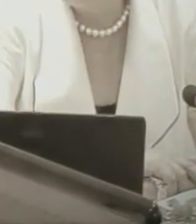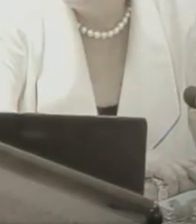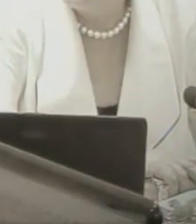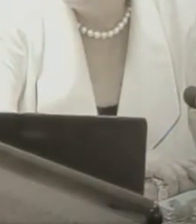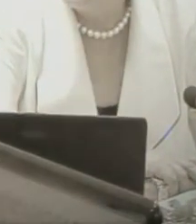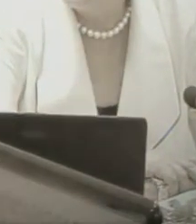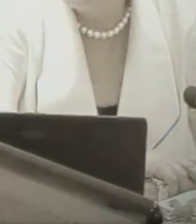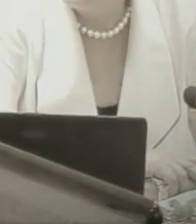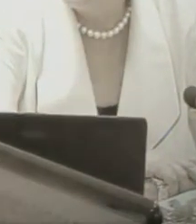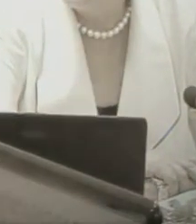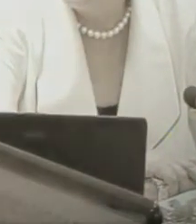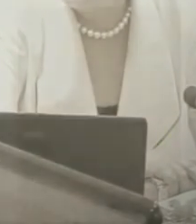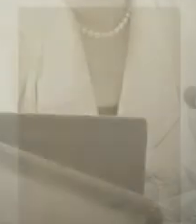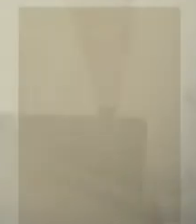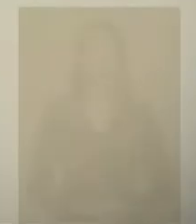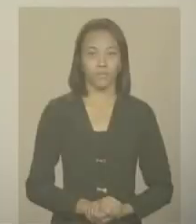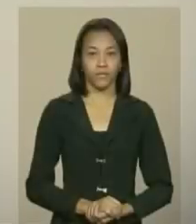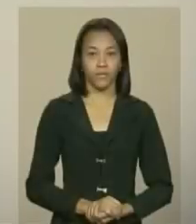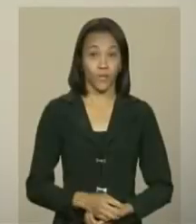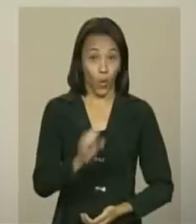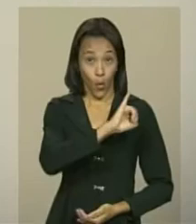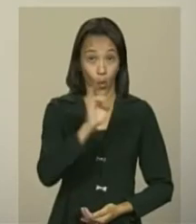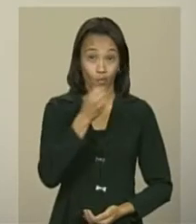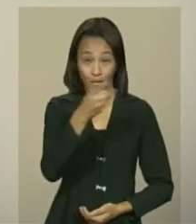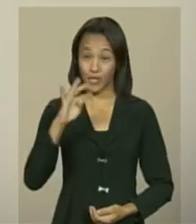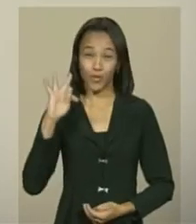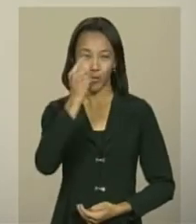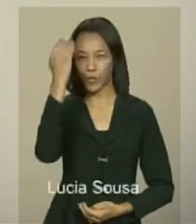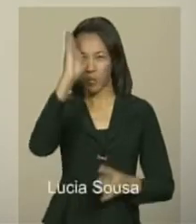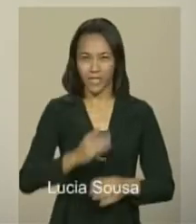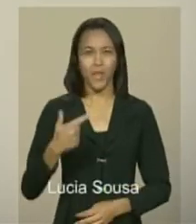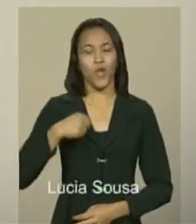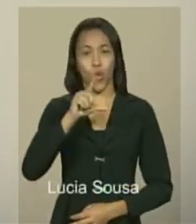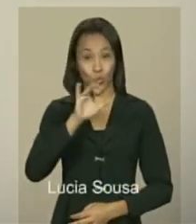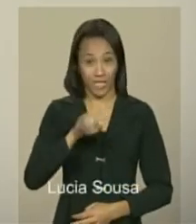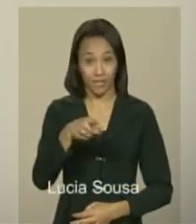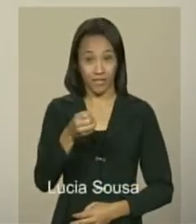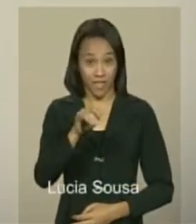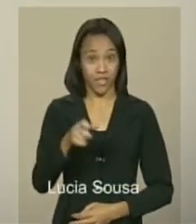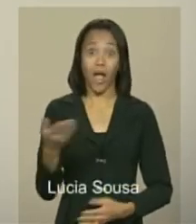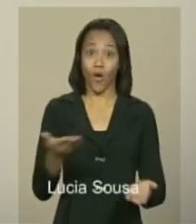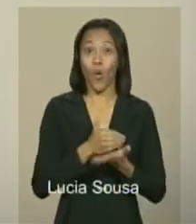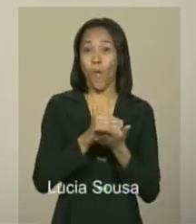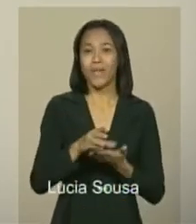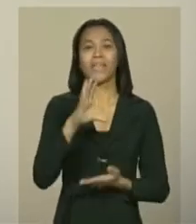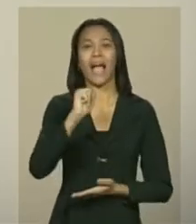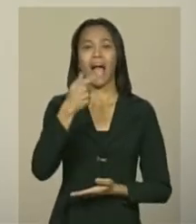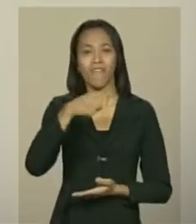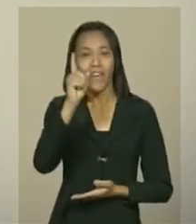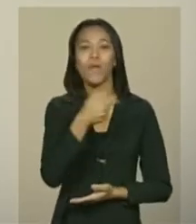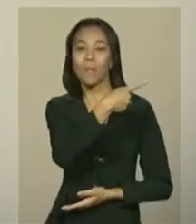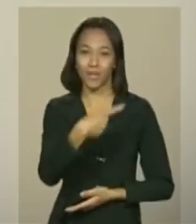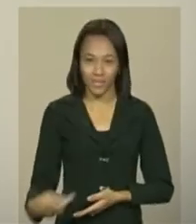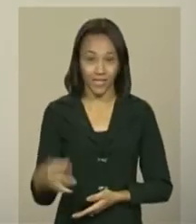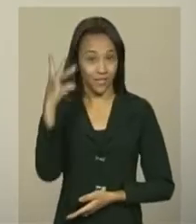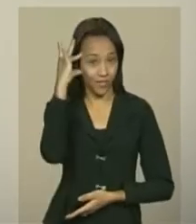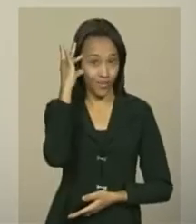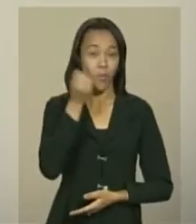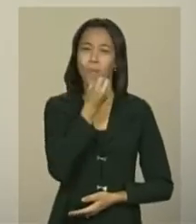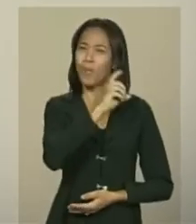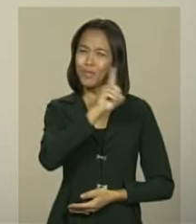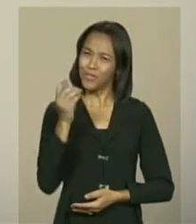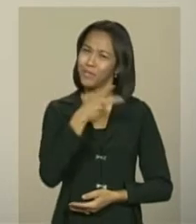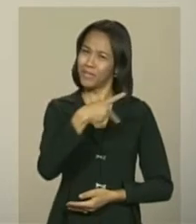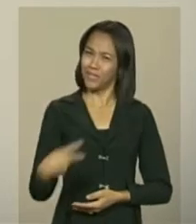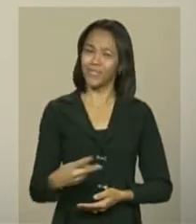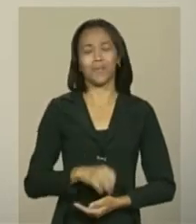café com a Presidenta você todo o Brasil e começa agora mais um café com a presidenta Dilma